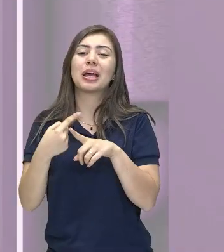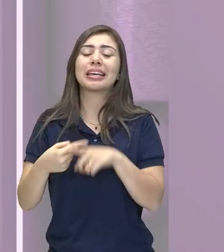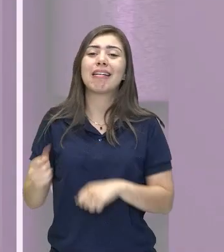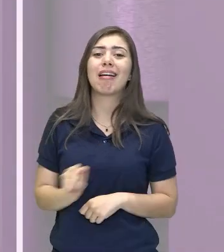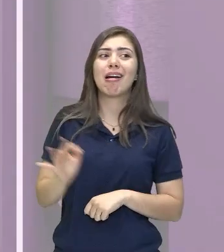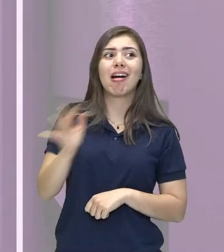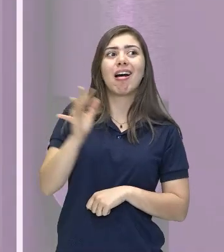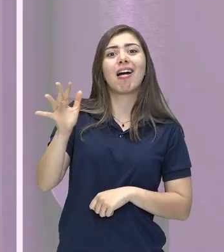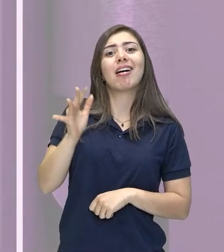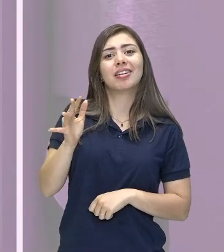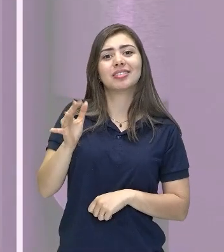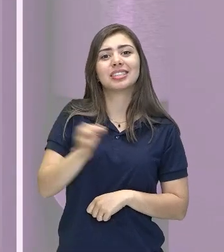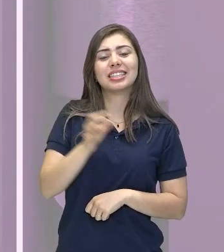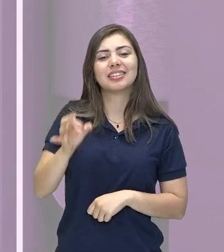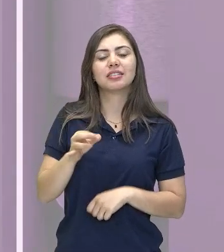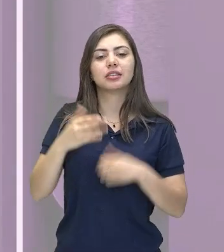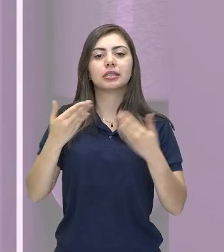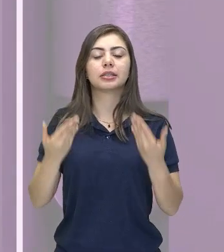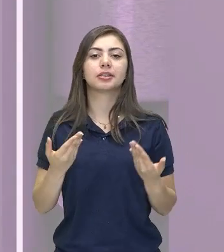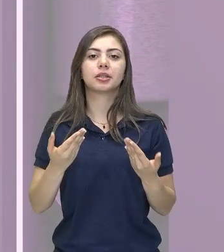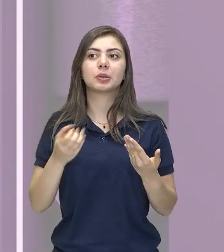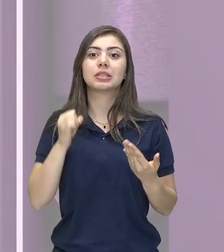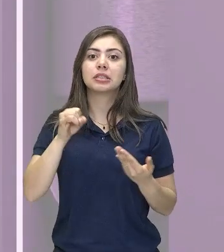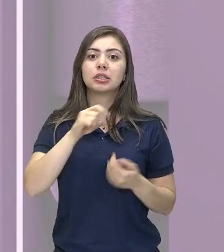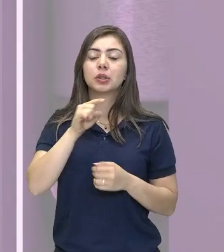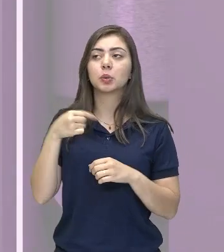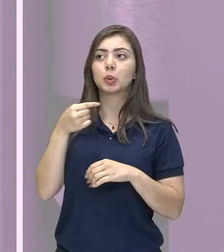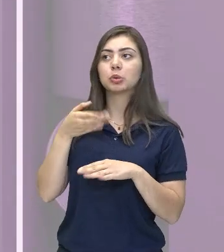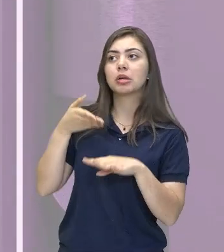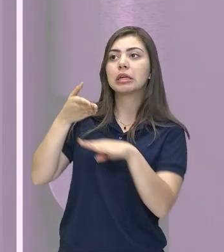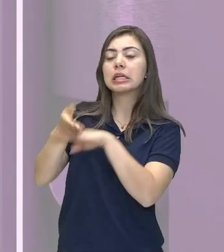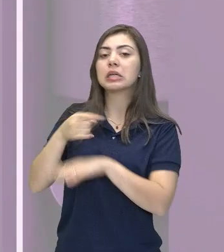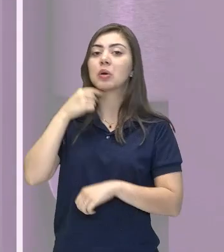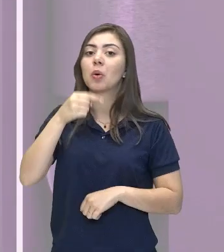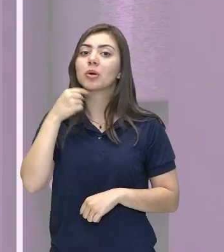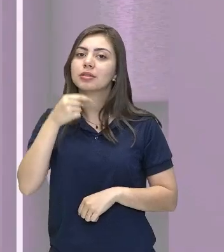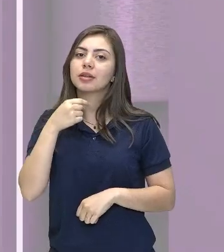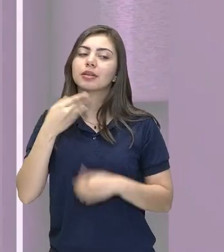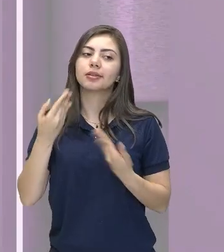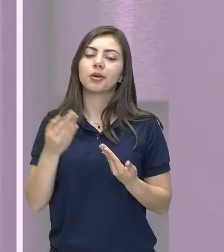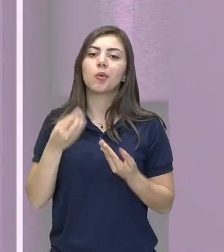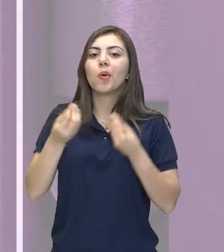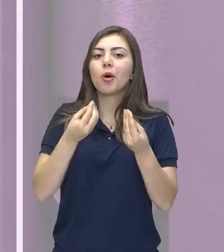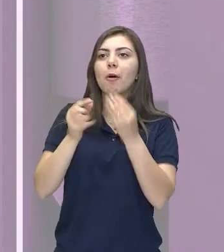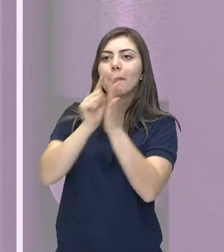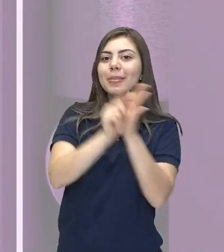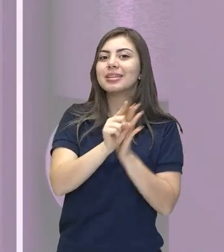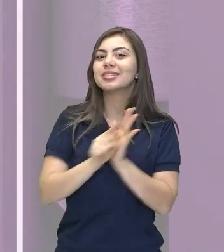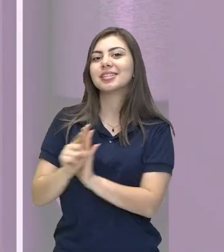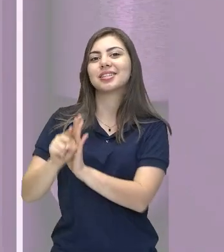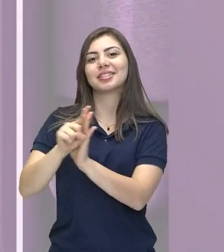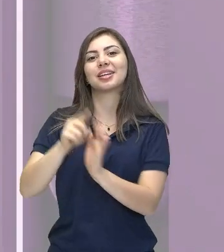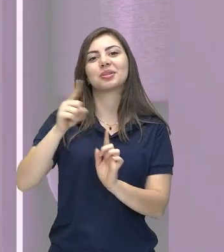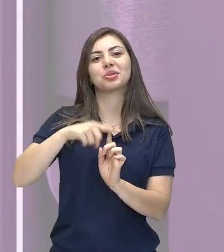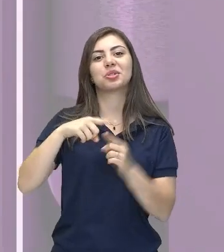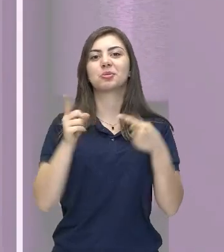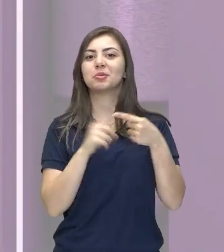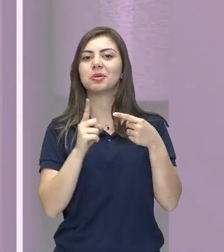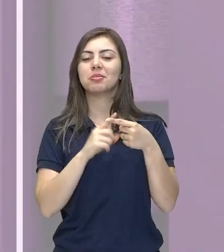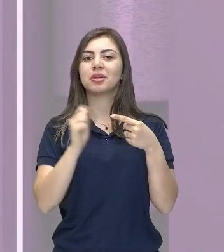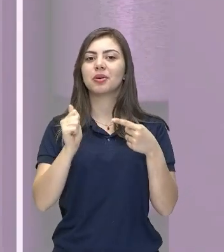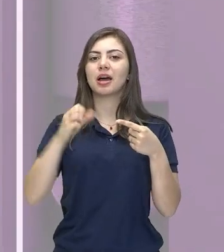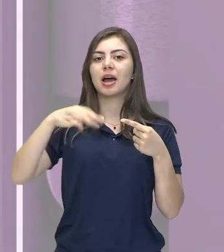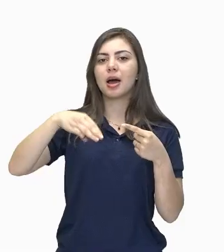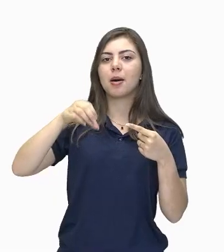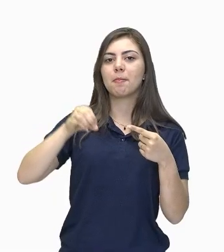né? Então, quando não é possível, a gente faz o tipo de pesquisa amostral, né? Temos alguns exemplos para apresentar para